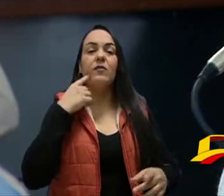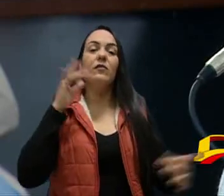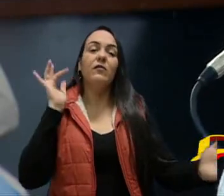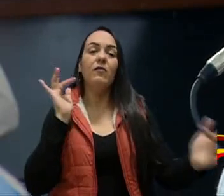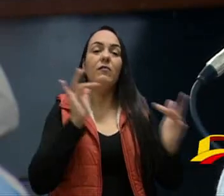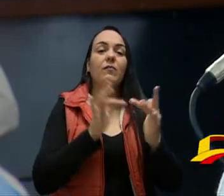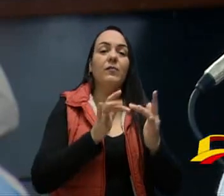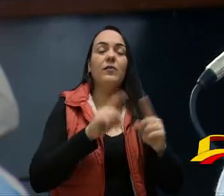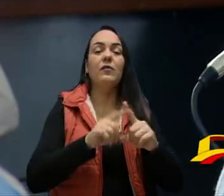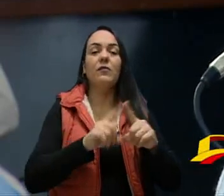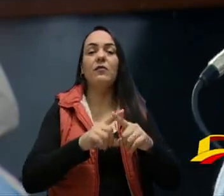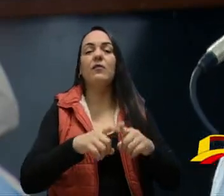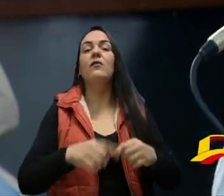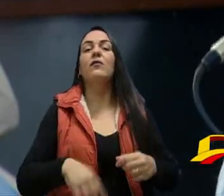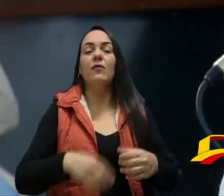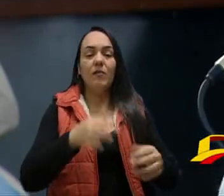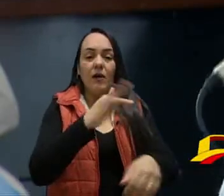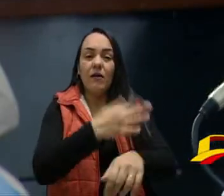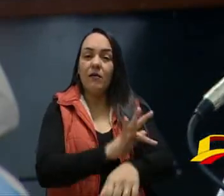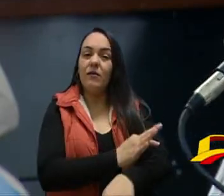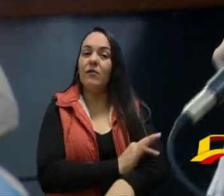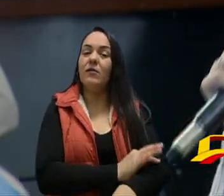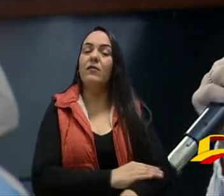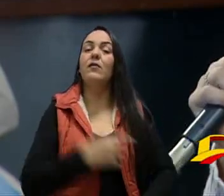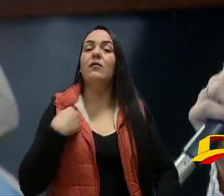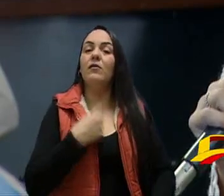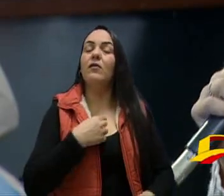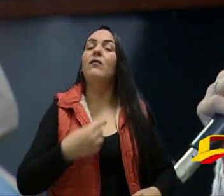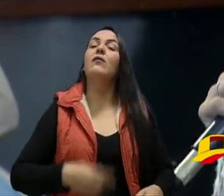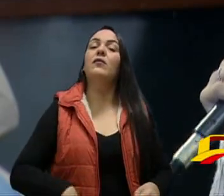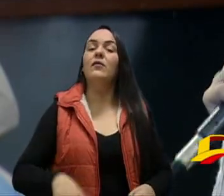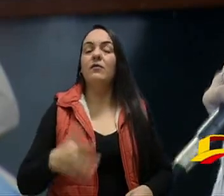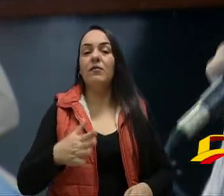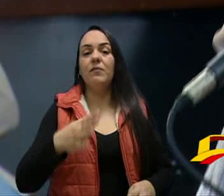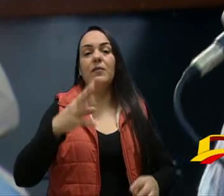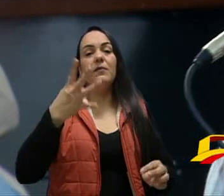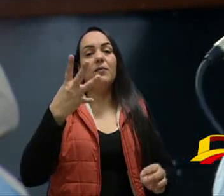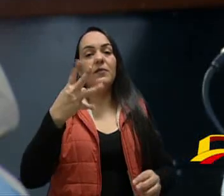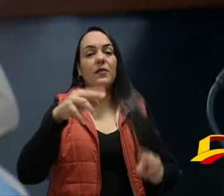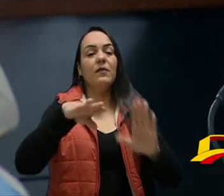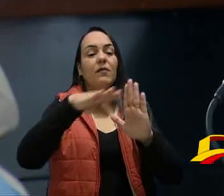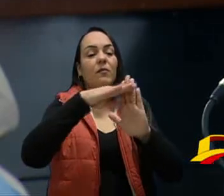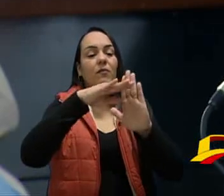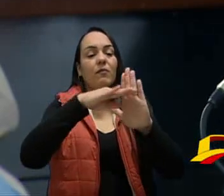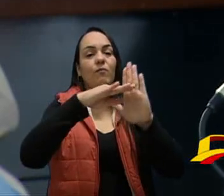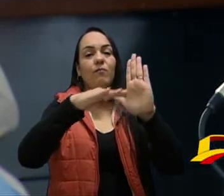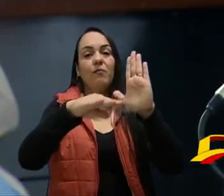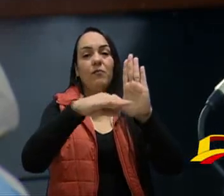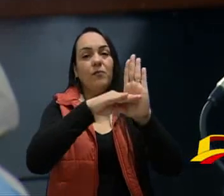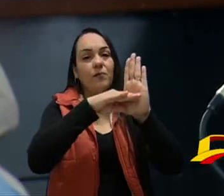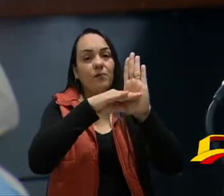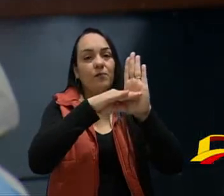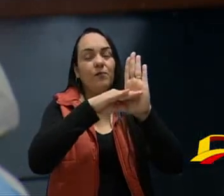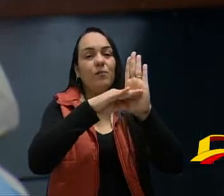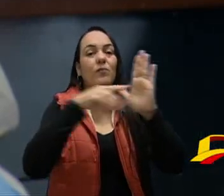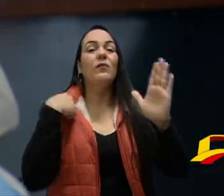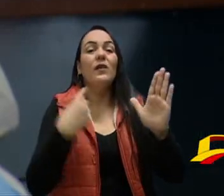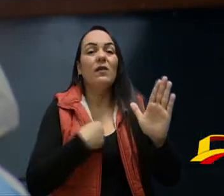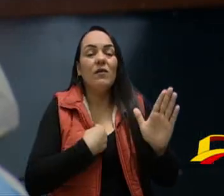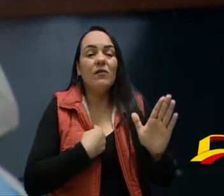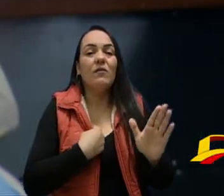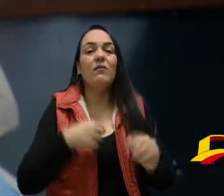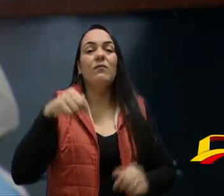ontem e sua equipe técnica tá a gente está na zona 3 tá isso pelos indicadores tá